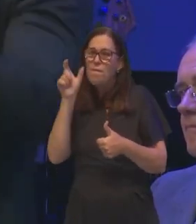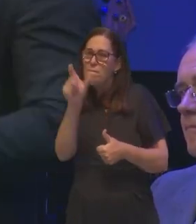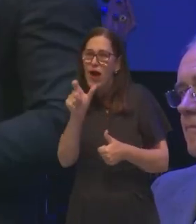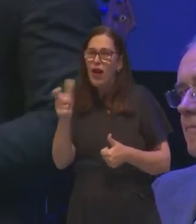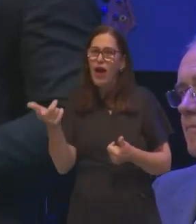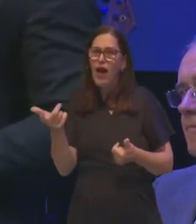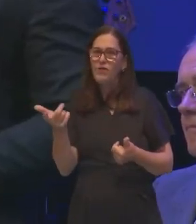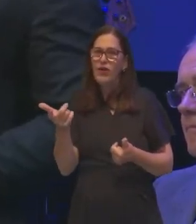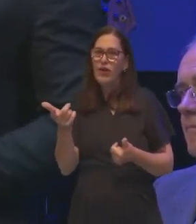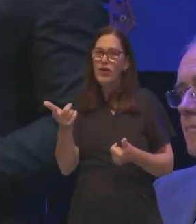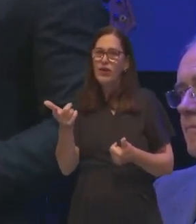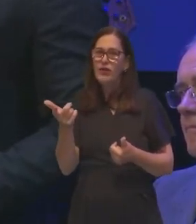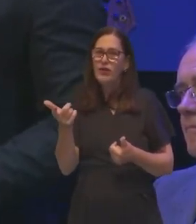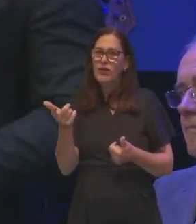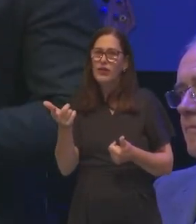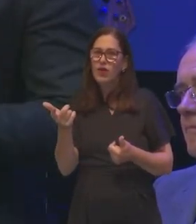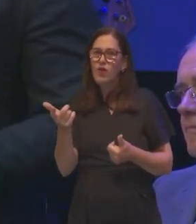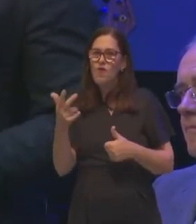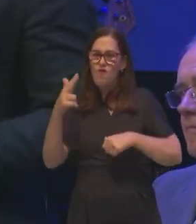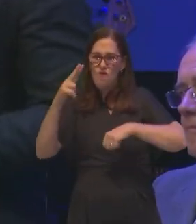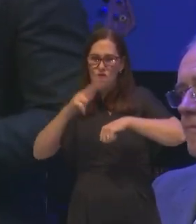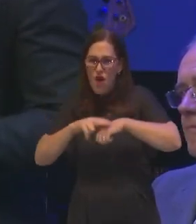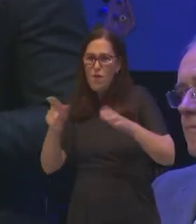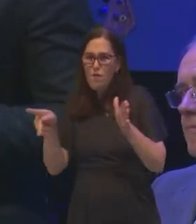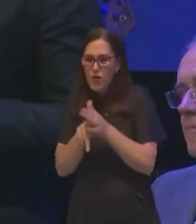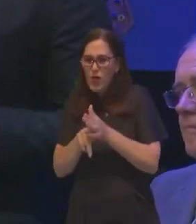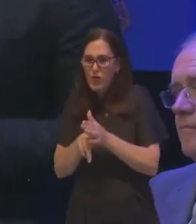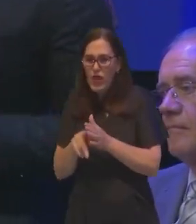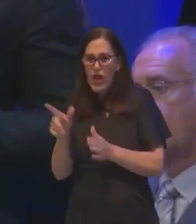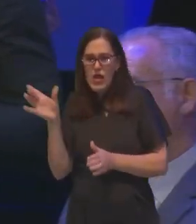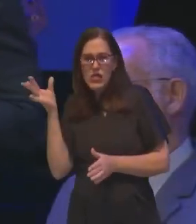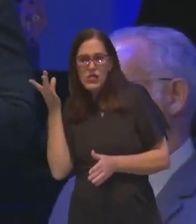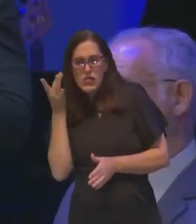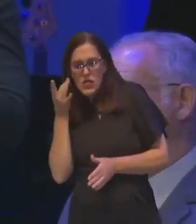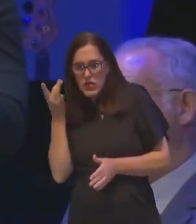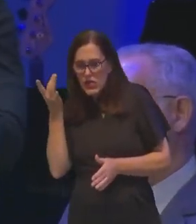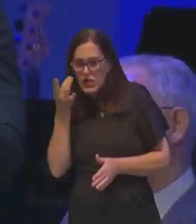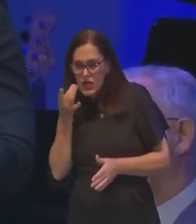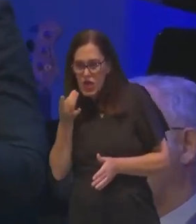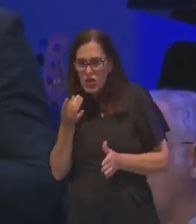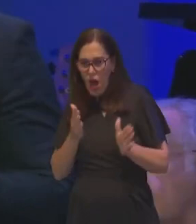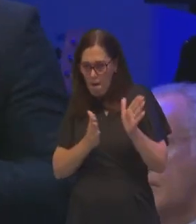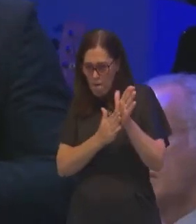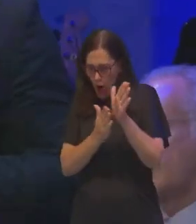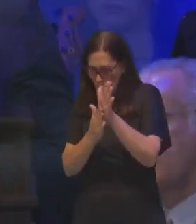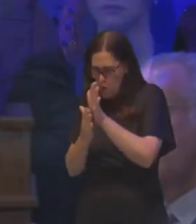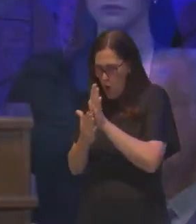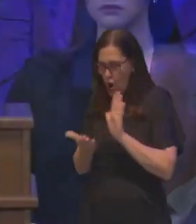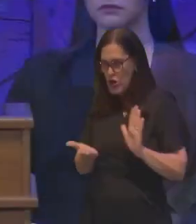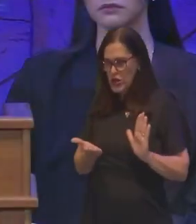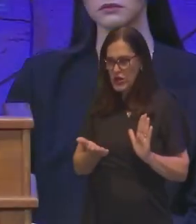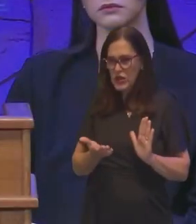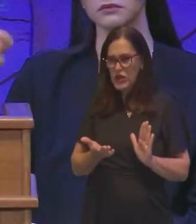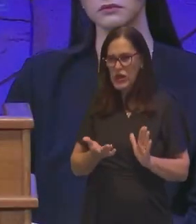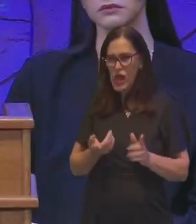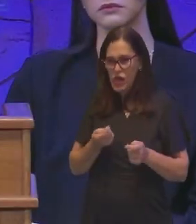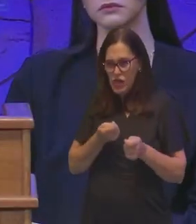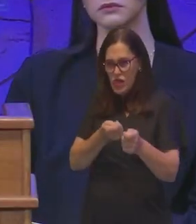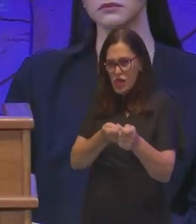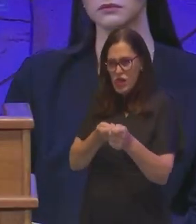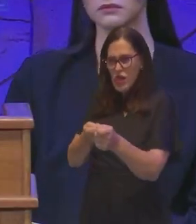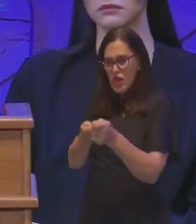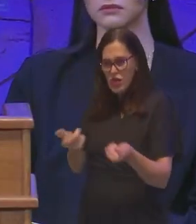o Logo de Deus estava ali. E quando Satanás vinha com as suas propostas, que na verdade eram as suas